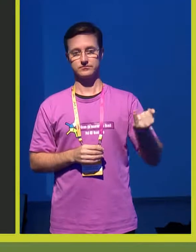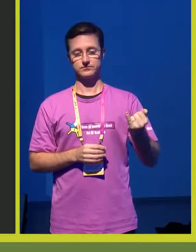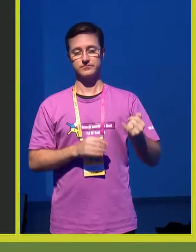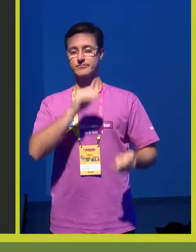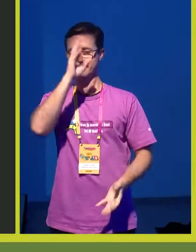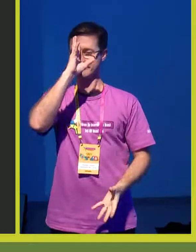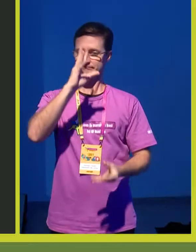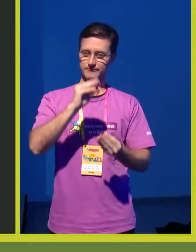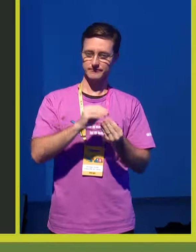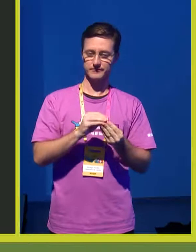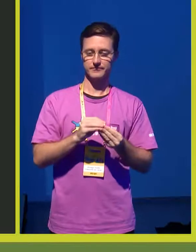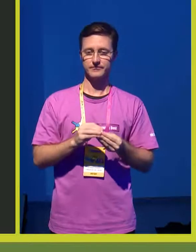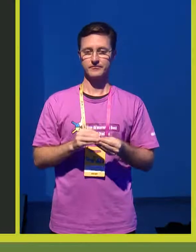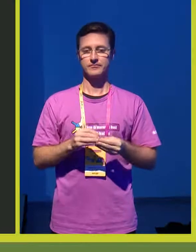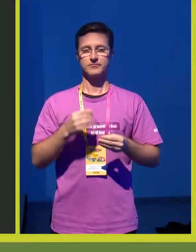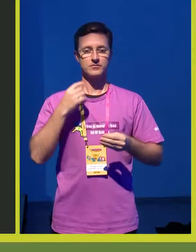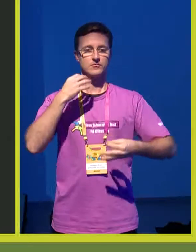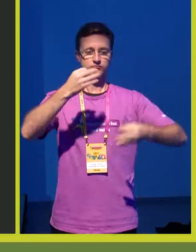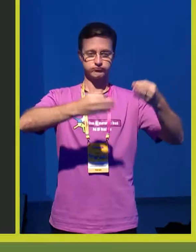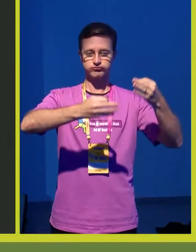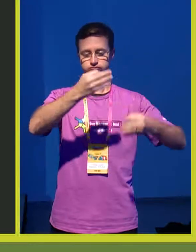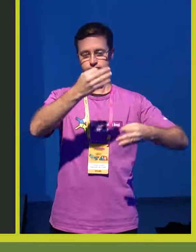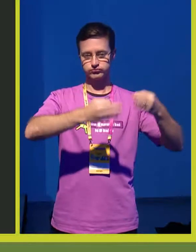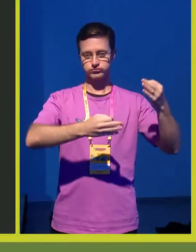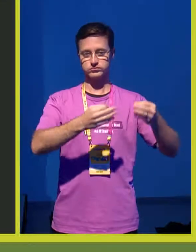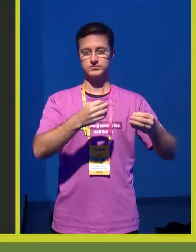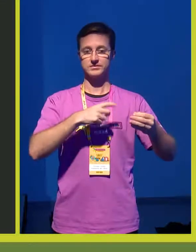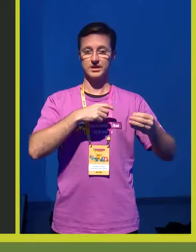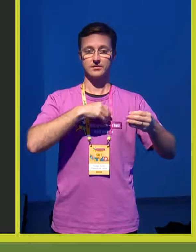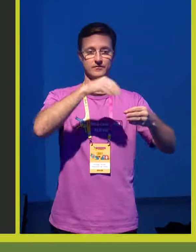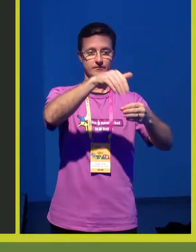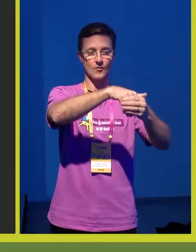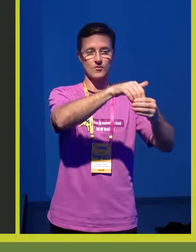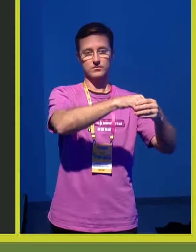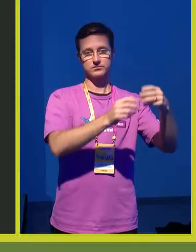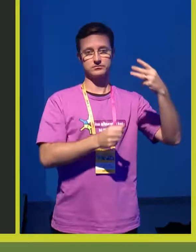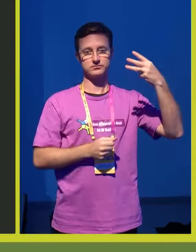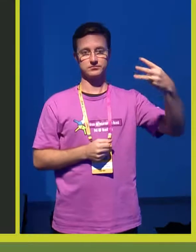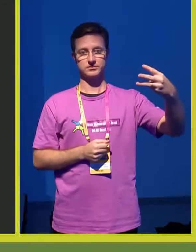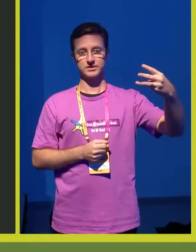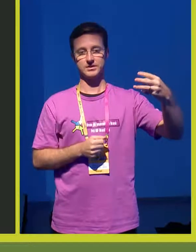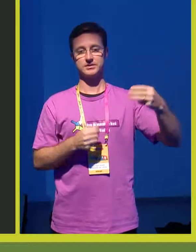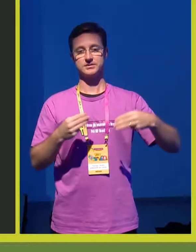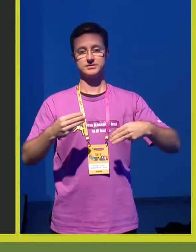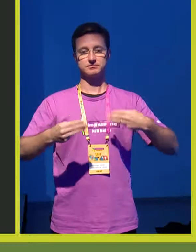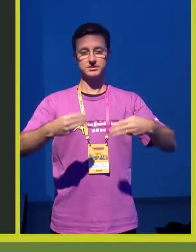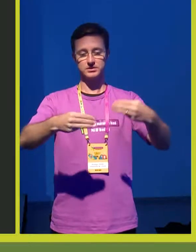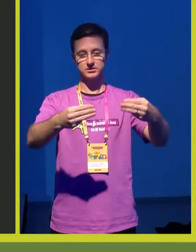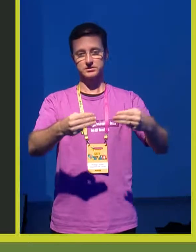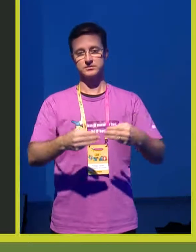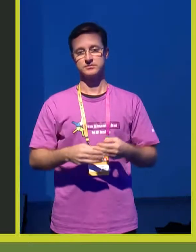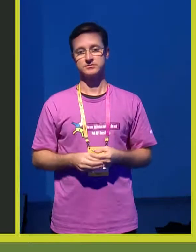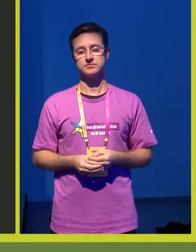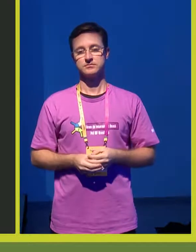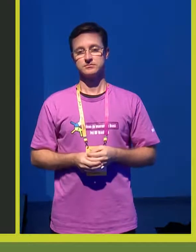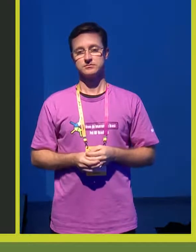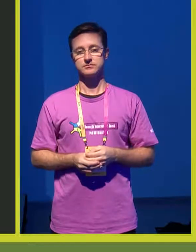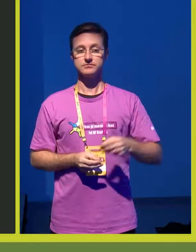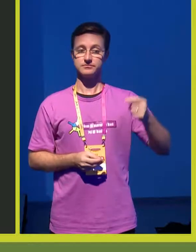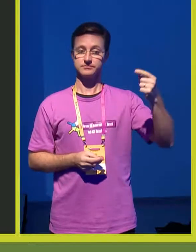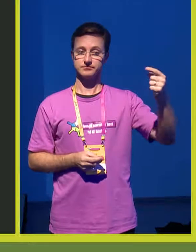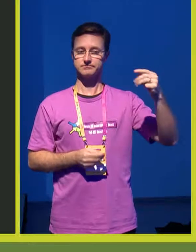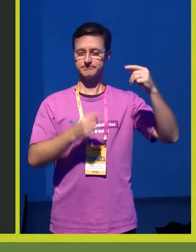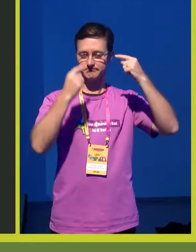exatamente isso, foi um julgado paradigmático porque tem três votos de três ministros diferentes e todos eles afinados e